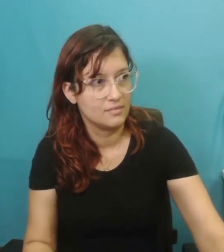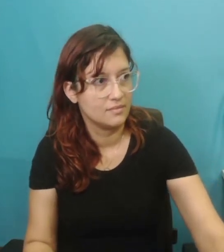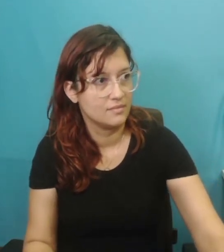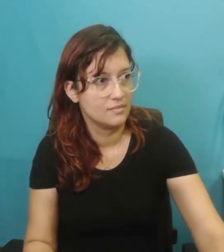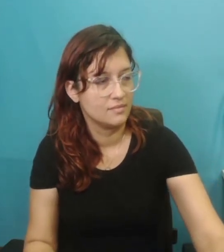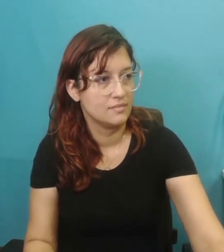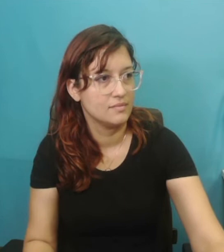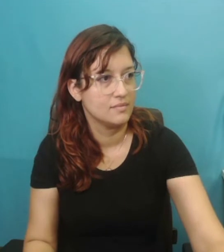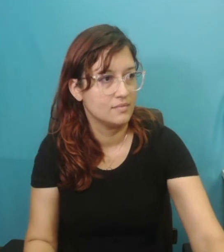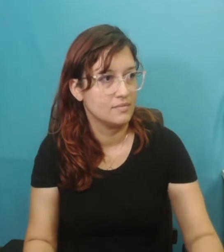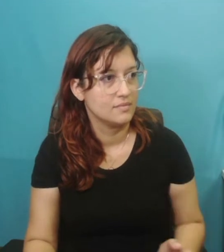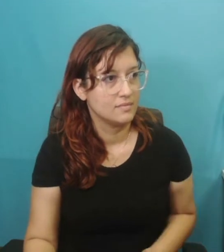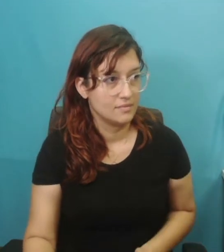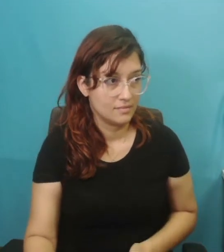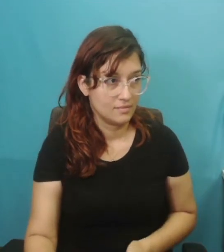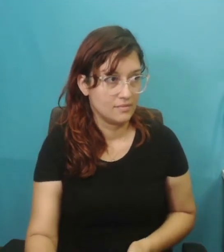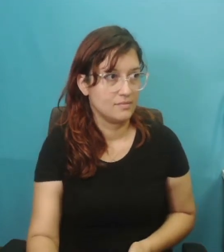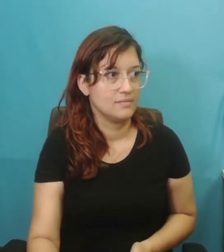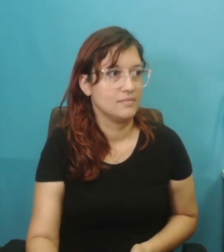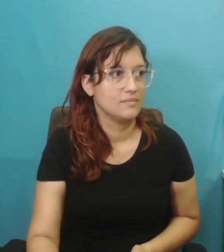Vinte e cinco dividido por 10.